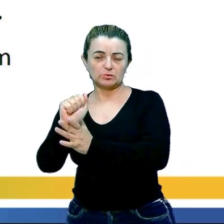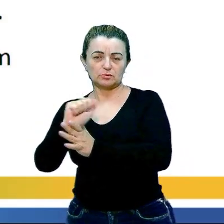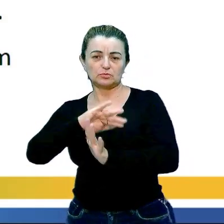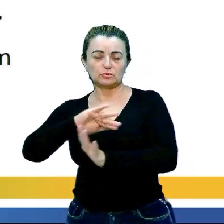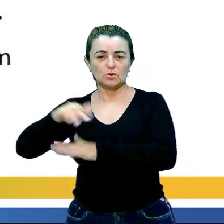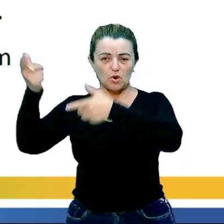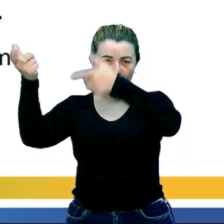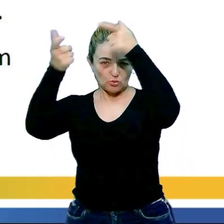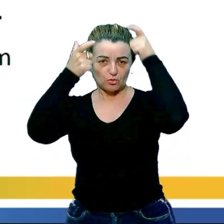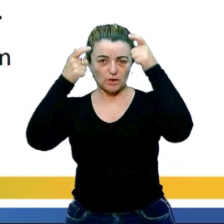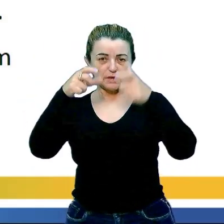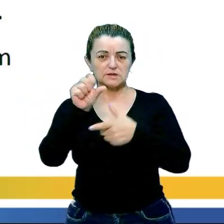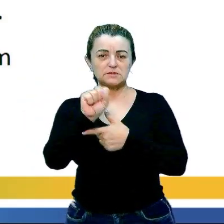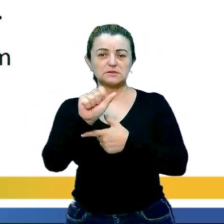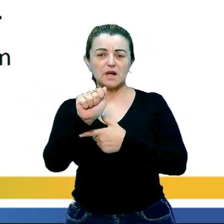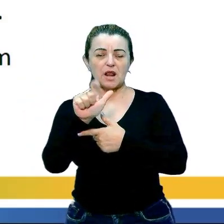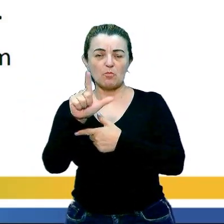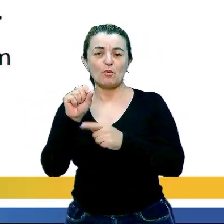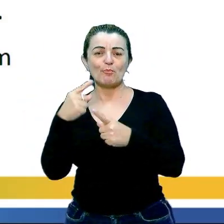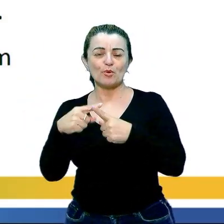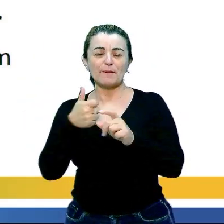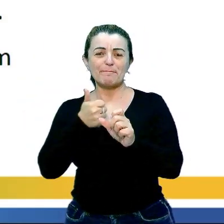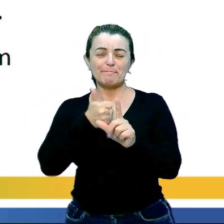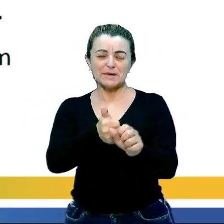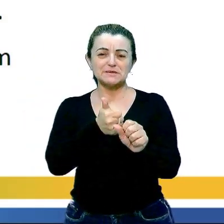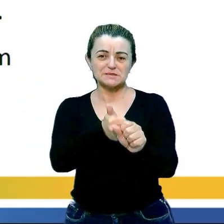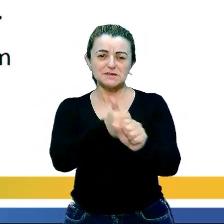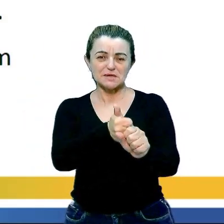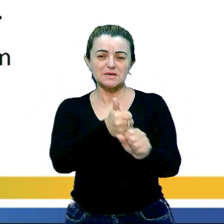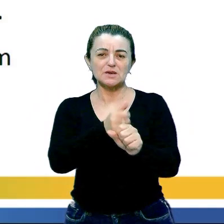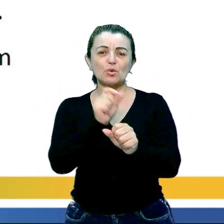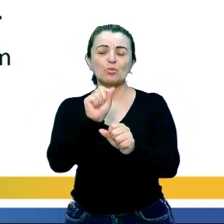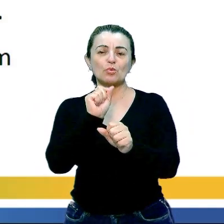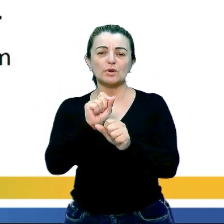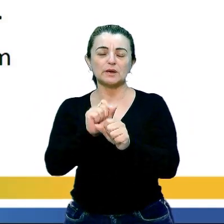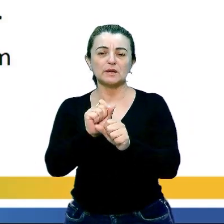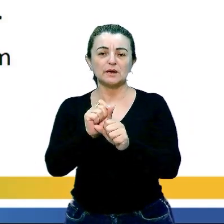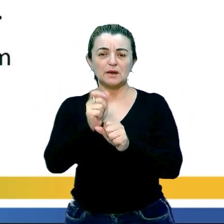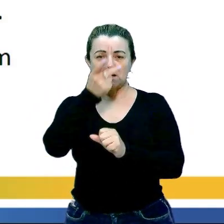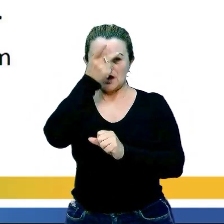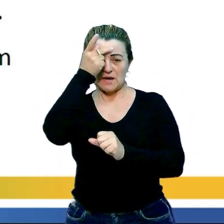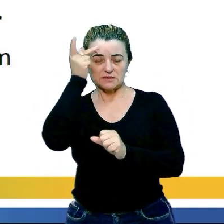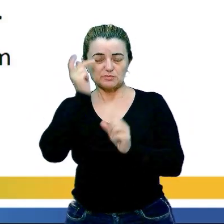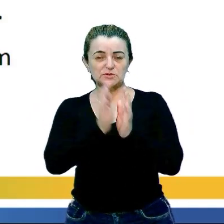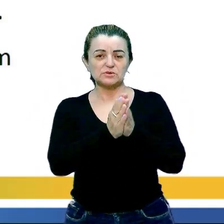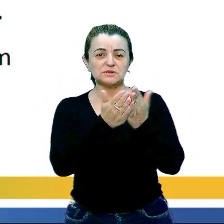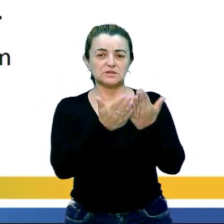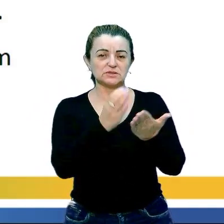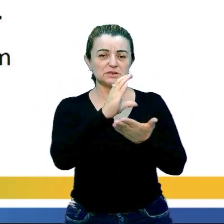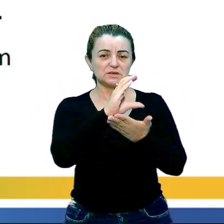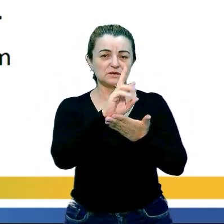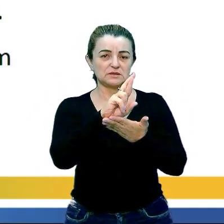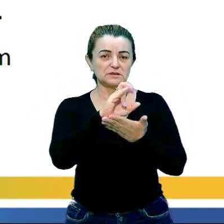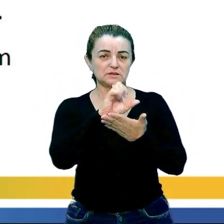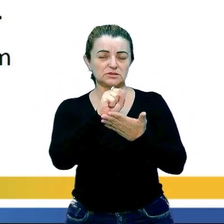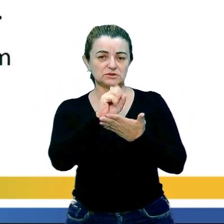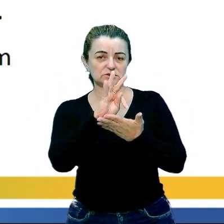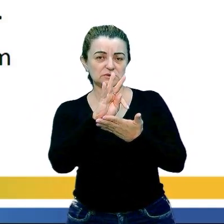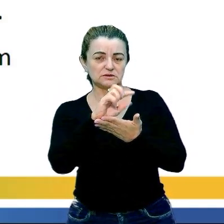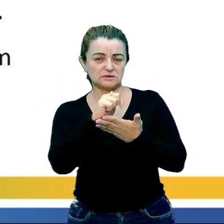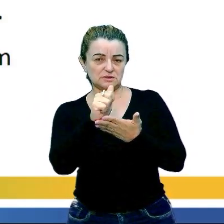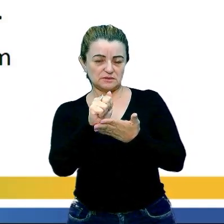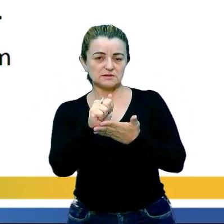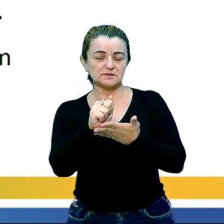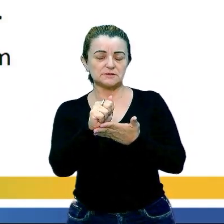perseguição aos cristãos, né? Vocês sabem que o cristianismo, ele surge nesse momento da história, né, a chegada de